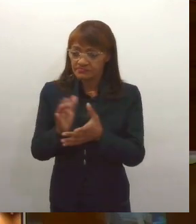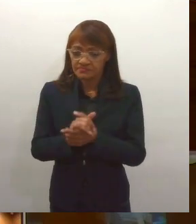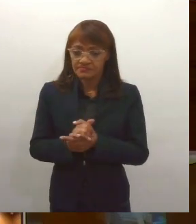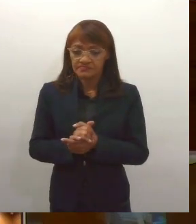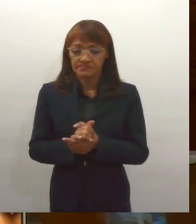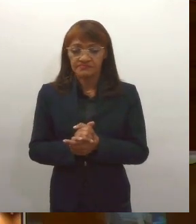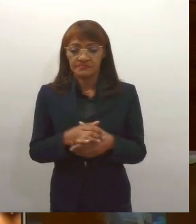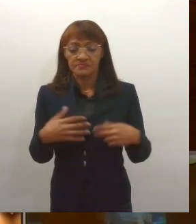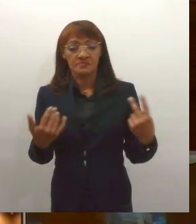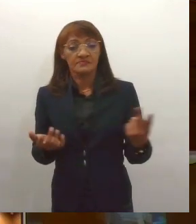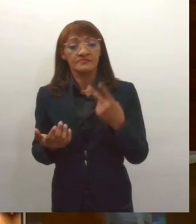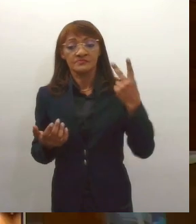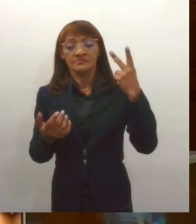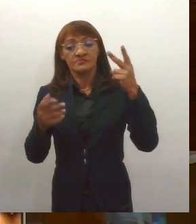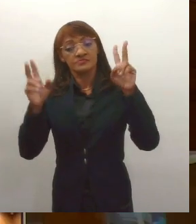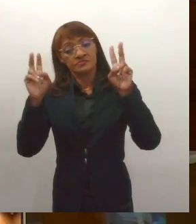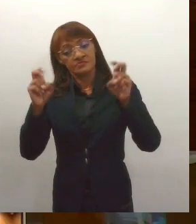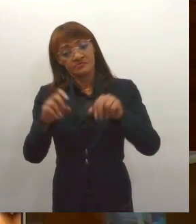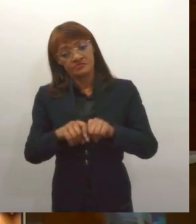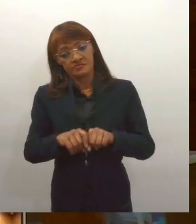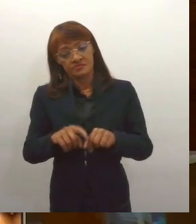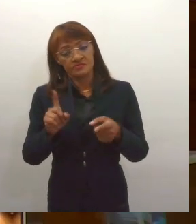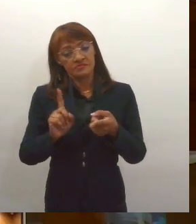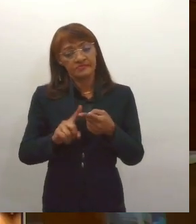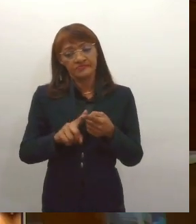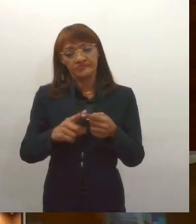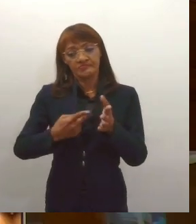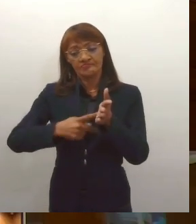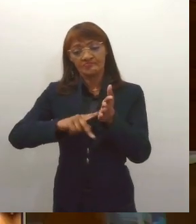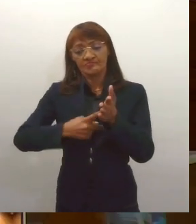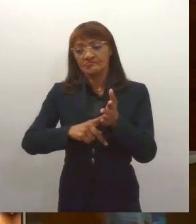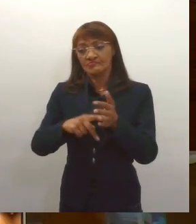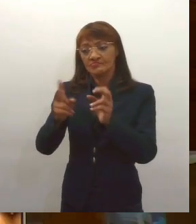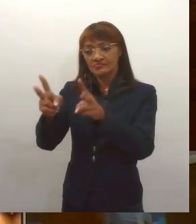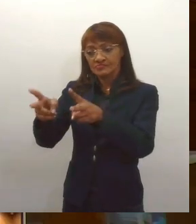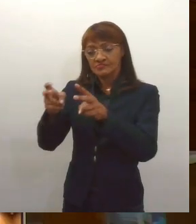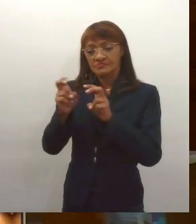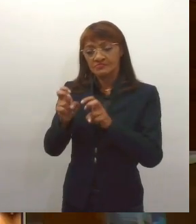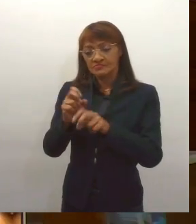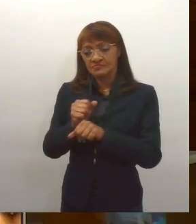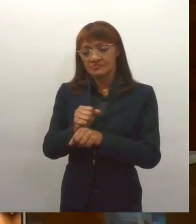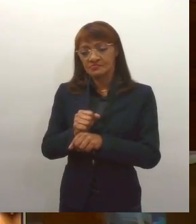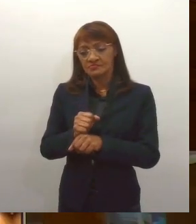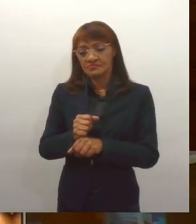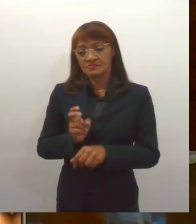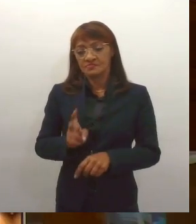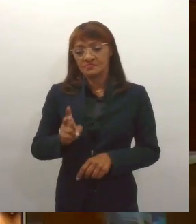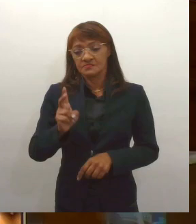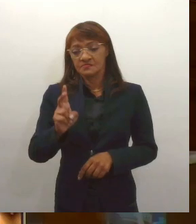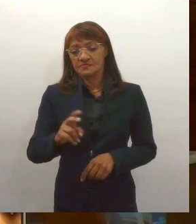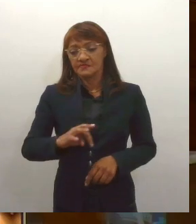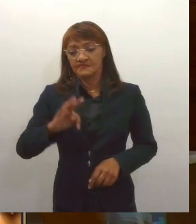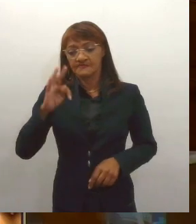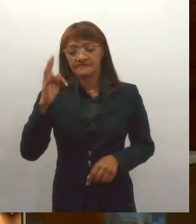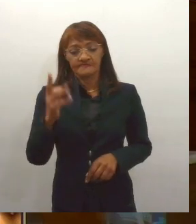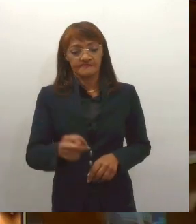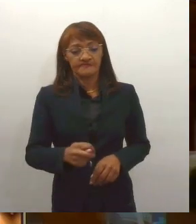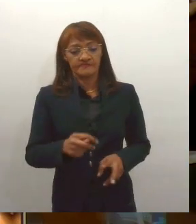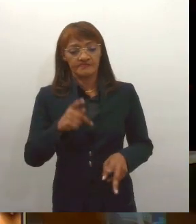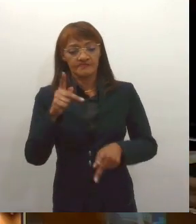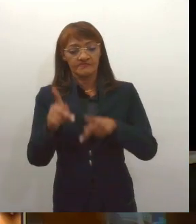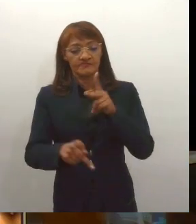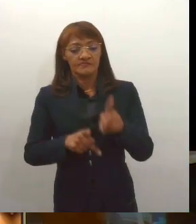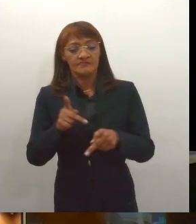sindical percebe que as opressões as trabalhadoras e trabalhadores acontecem dentro também dos